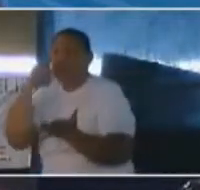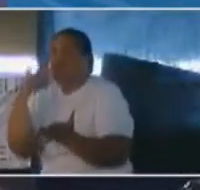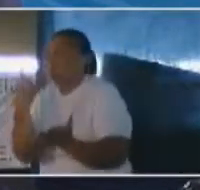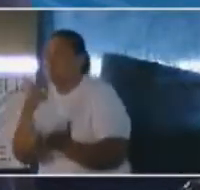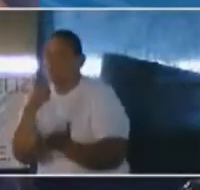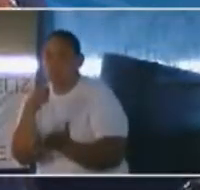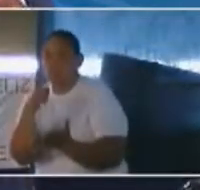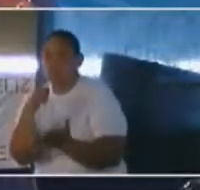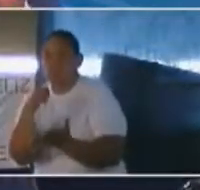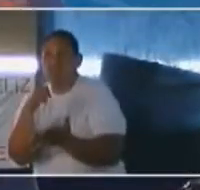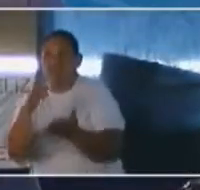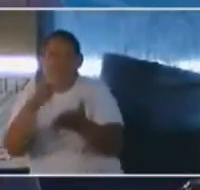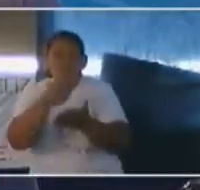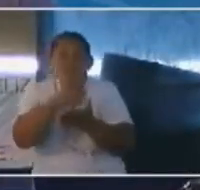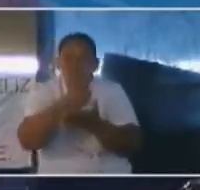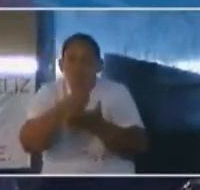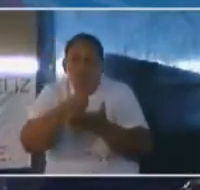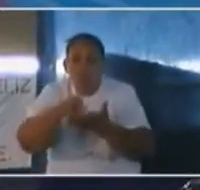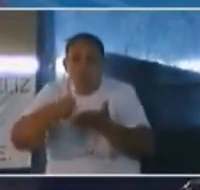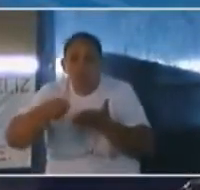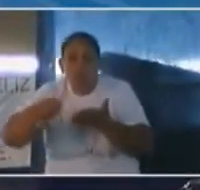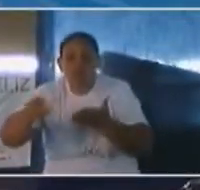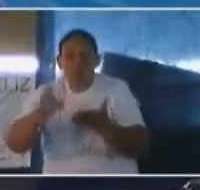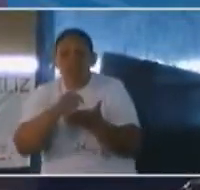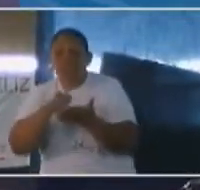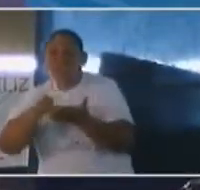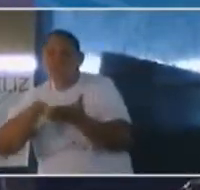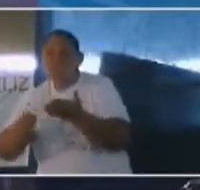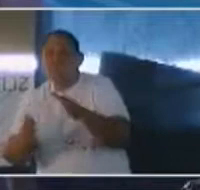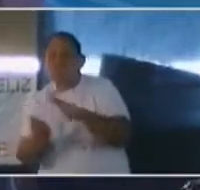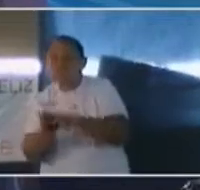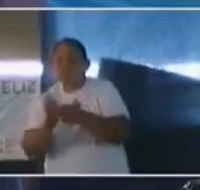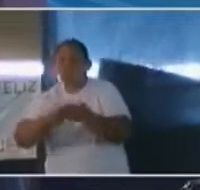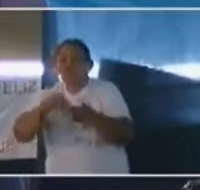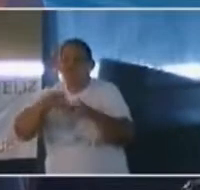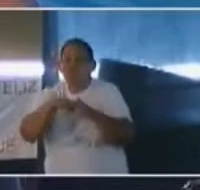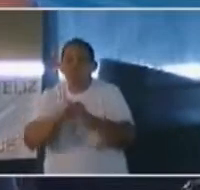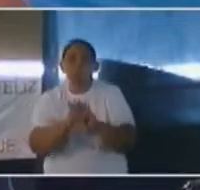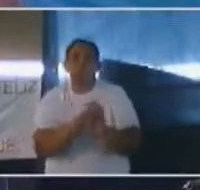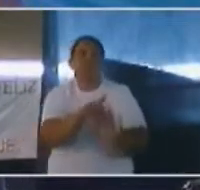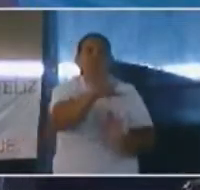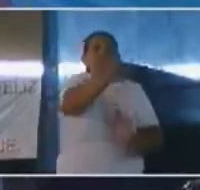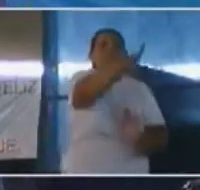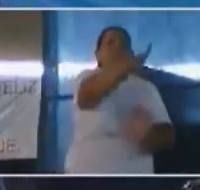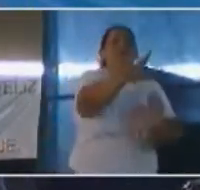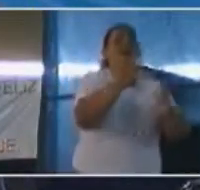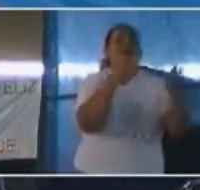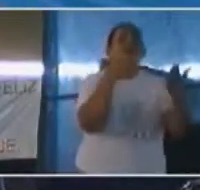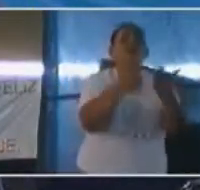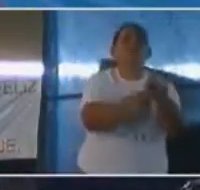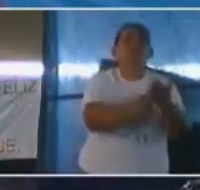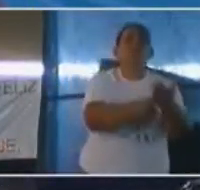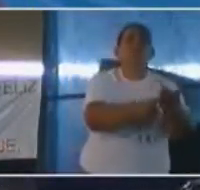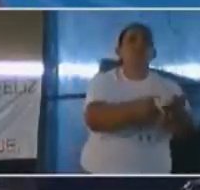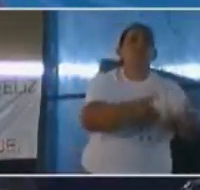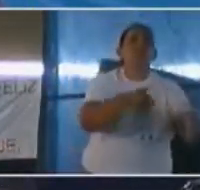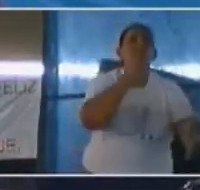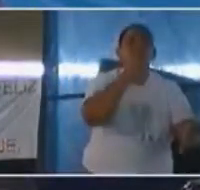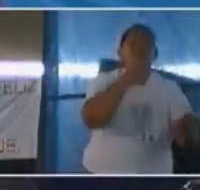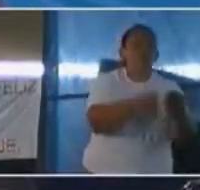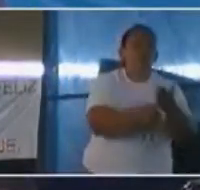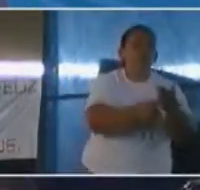carta. Tinha que escrever a carta, dobrar, colocar no envelope, ir até o correio, comprar um selo, lamber o